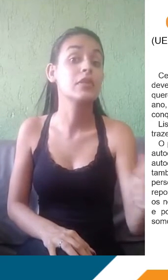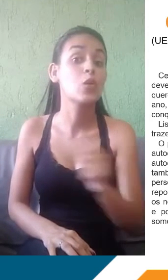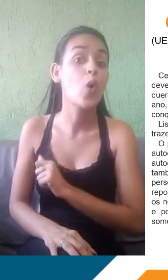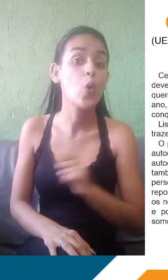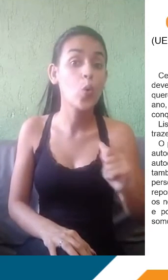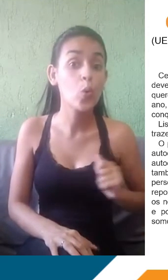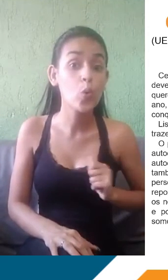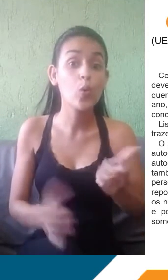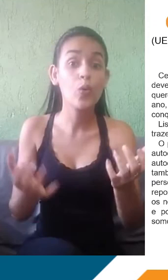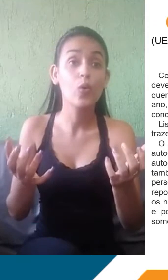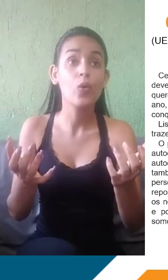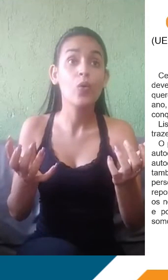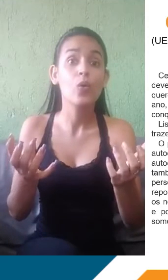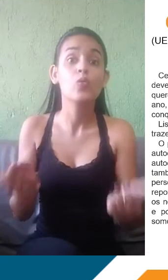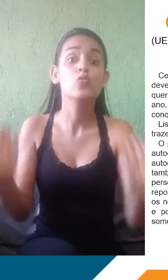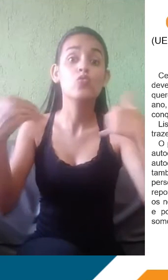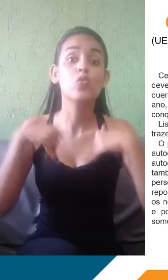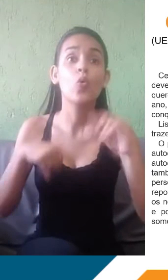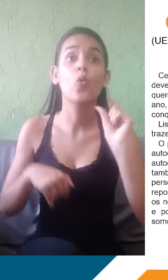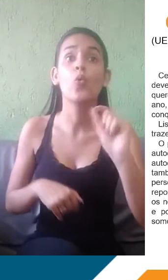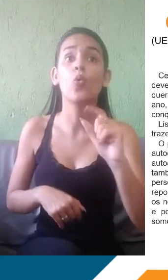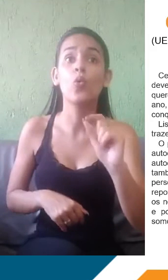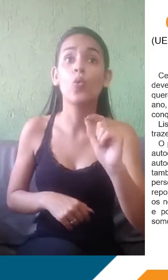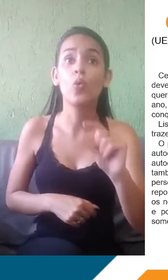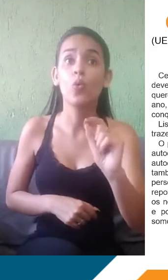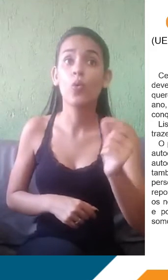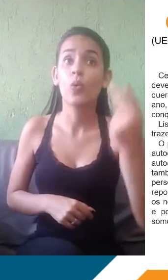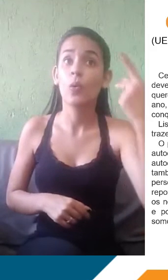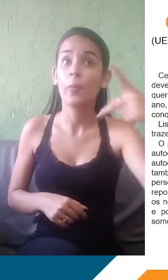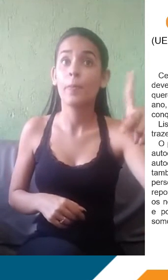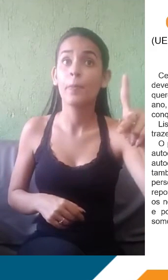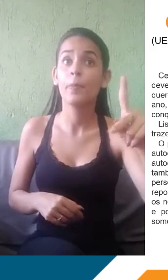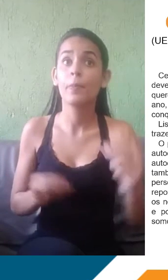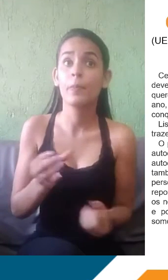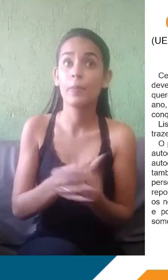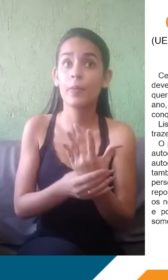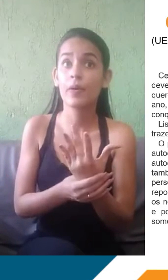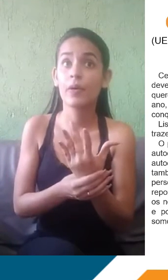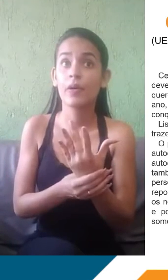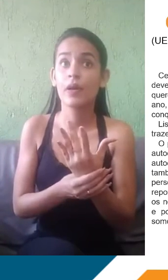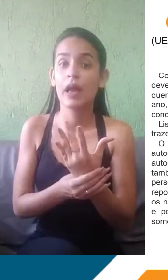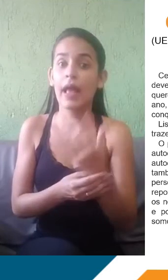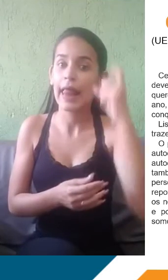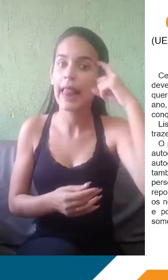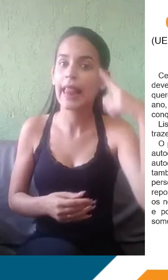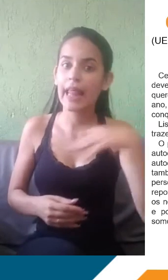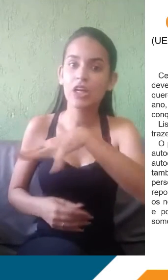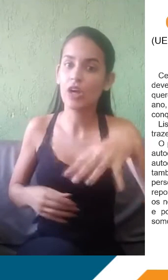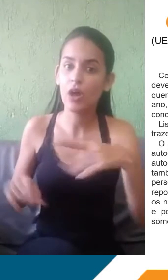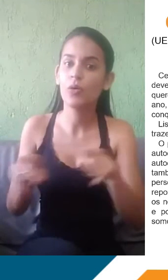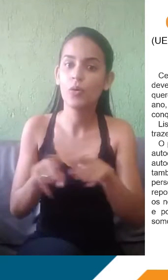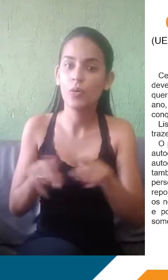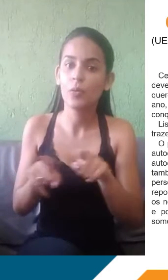e uma premissa particular para relacioná-las na conclusão, já podemos ter uma breve noção de qual método argumentativo está